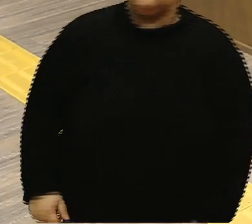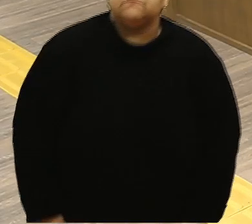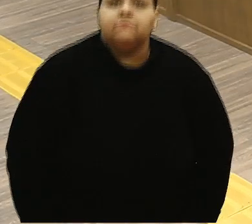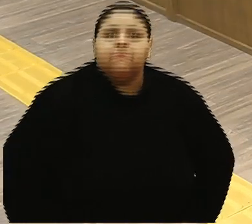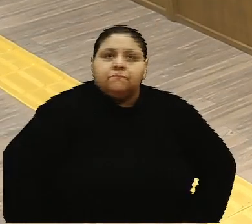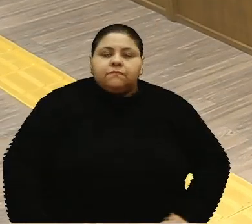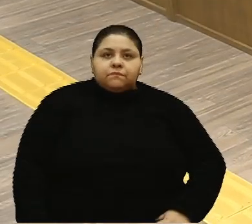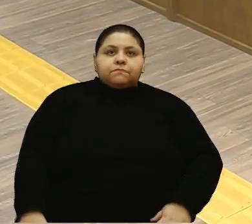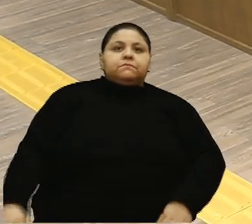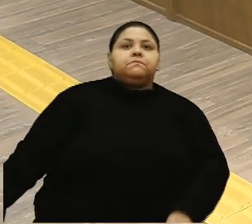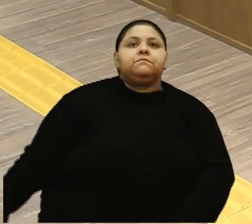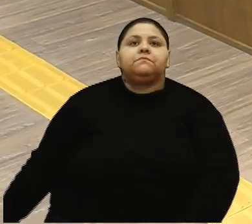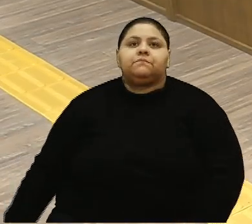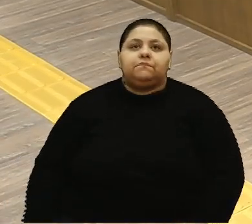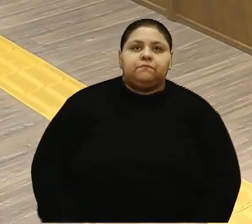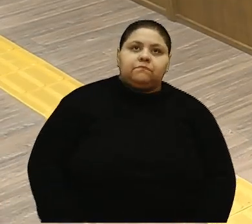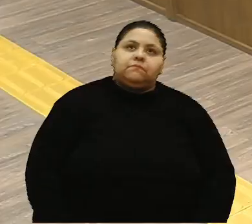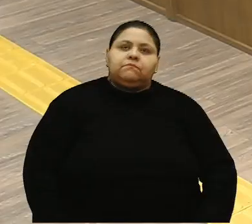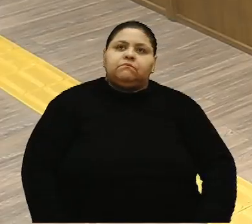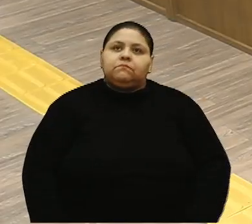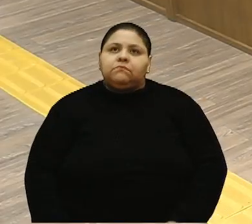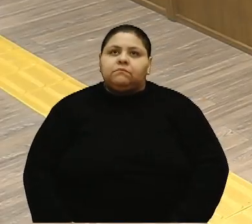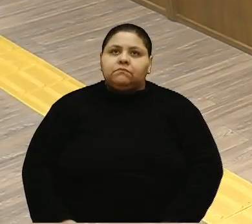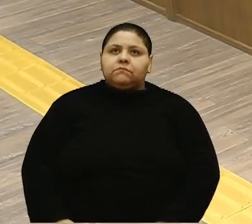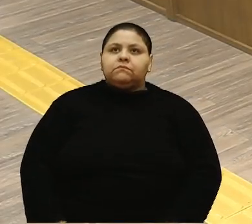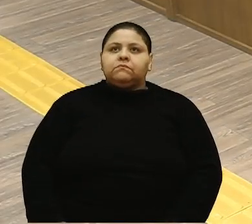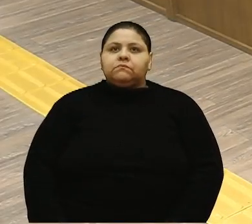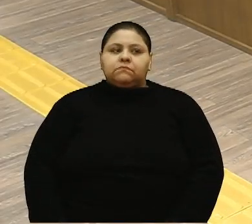Posso? Não pode.